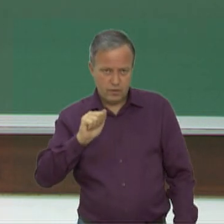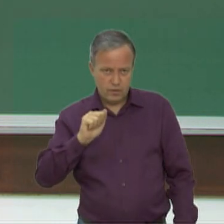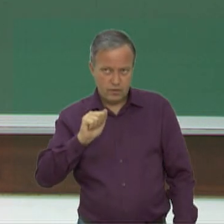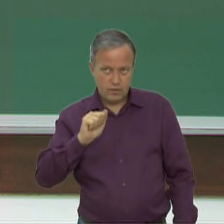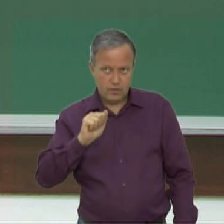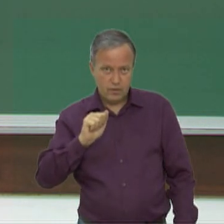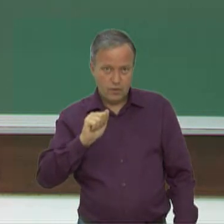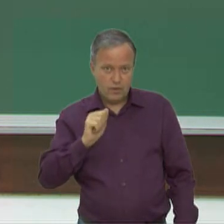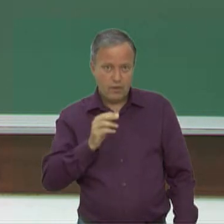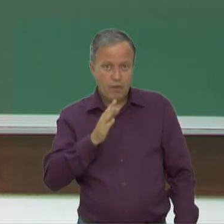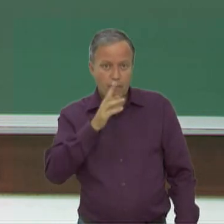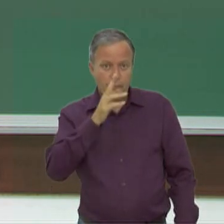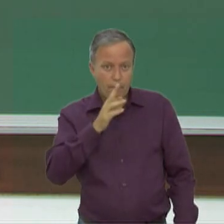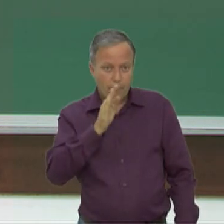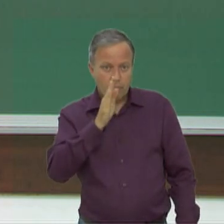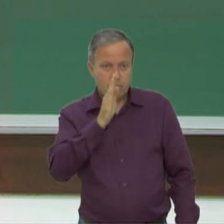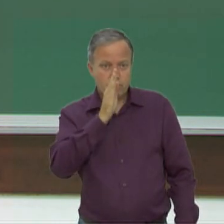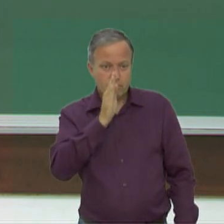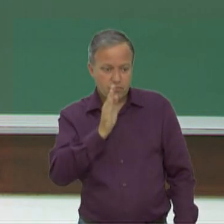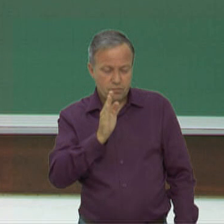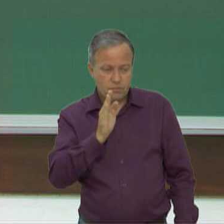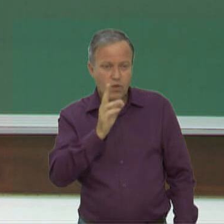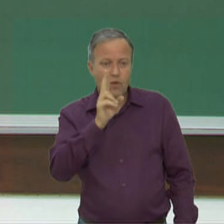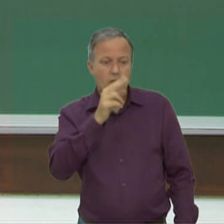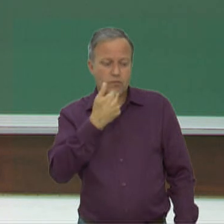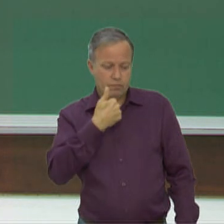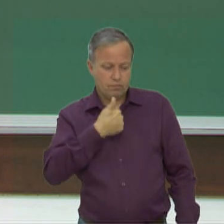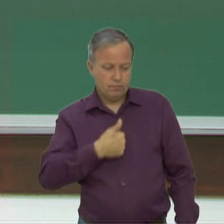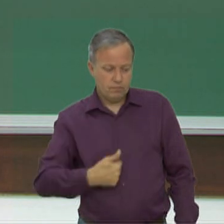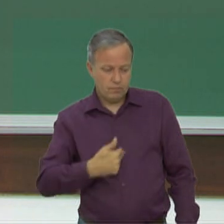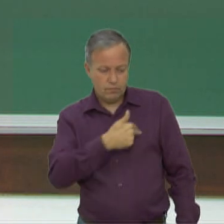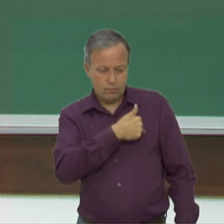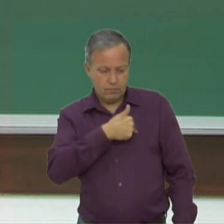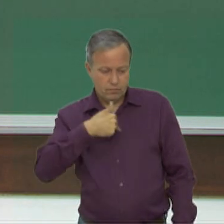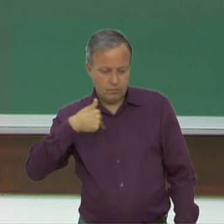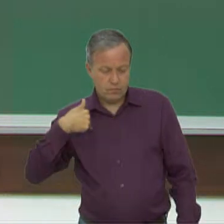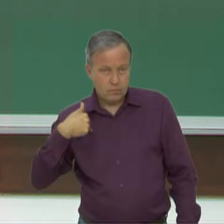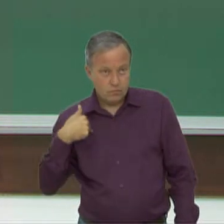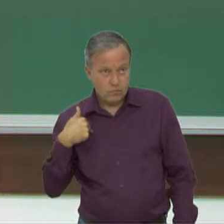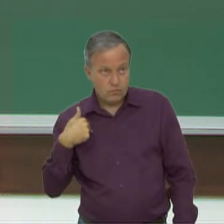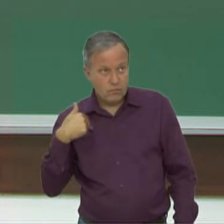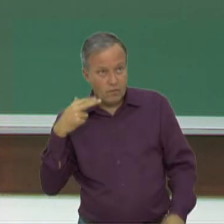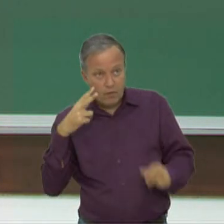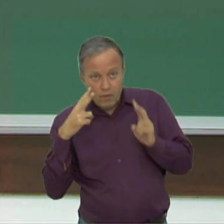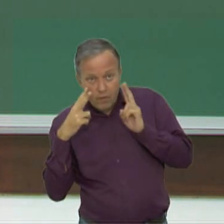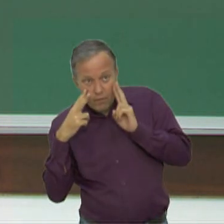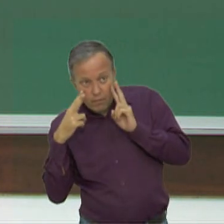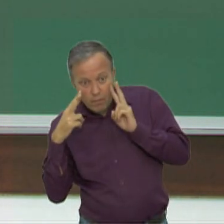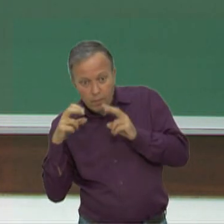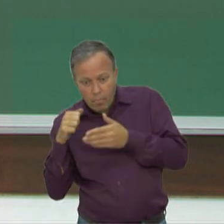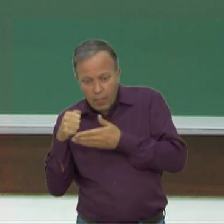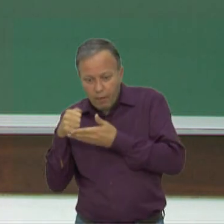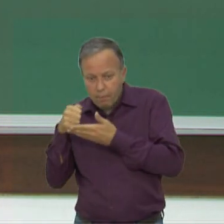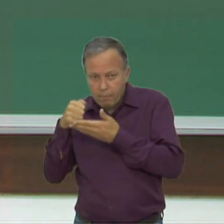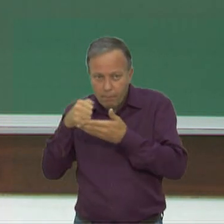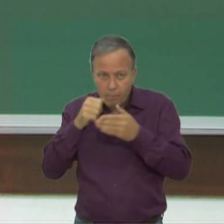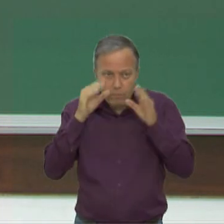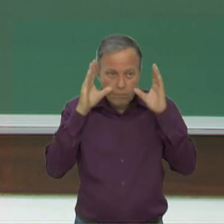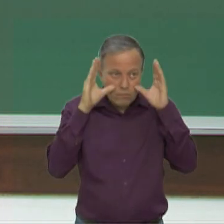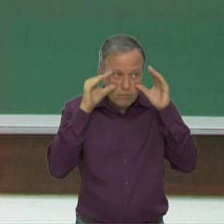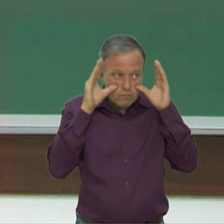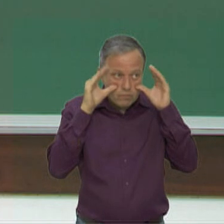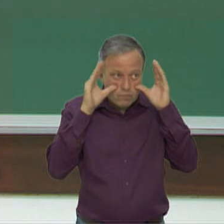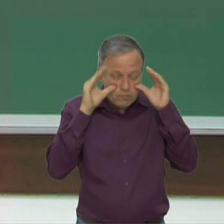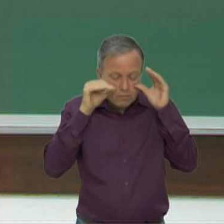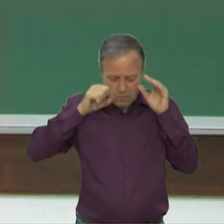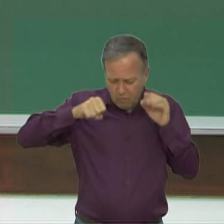um outro velho que carrega aí um embrulho, um pacote, e a curiosidade desse suíço para saber o que tem ali